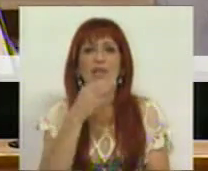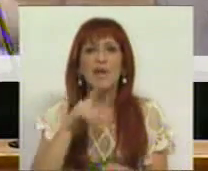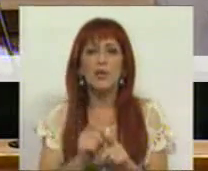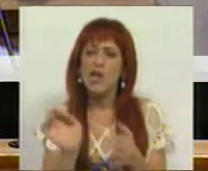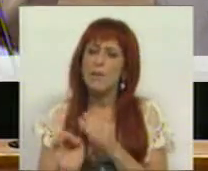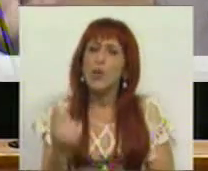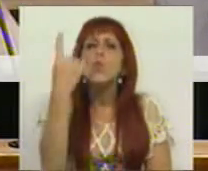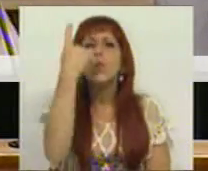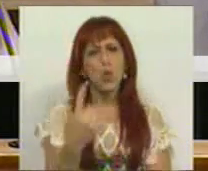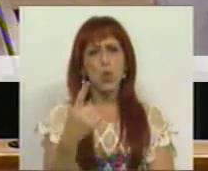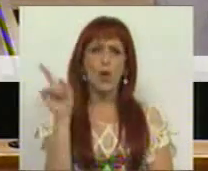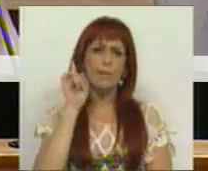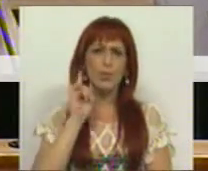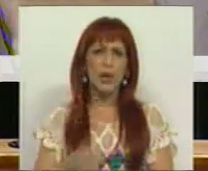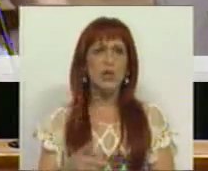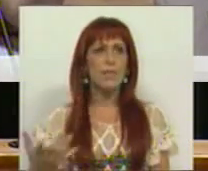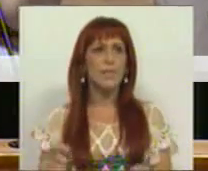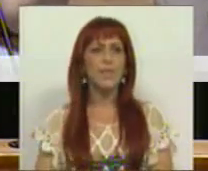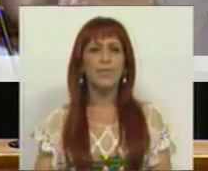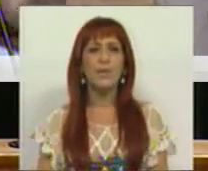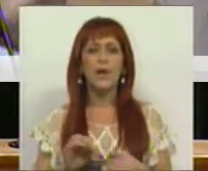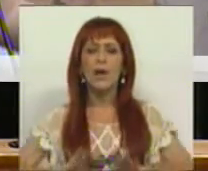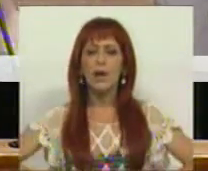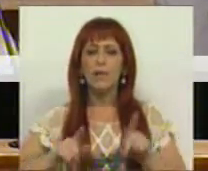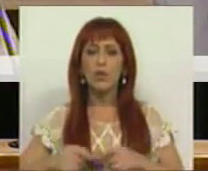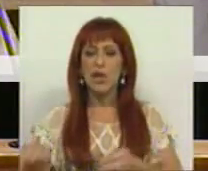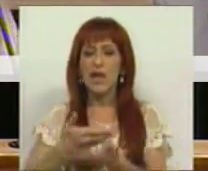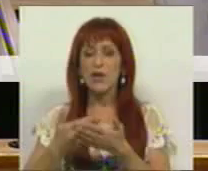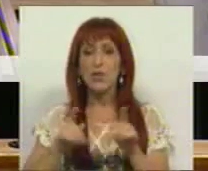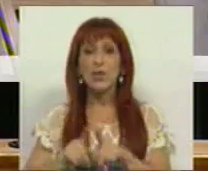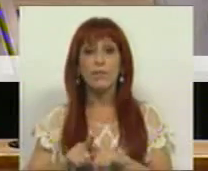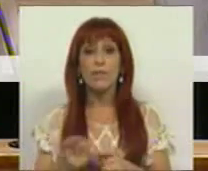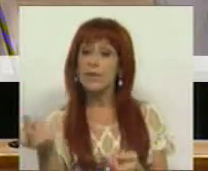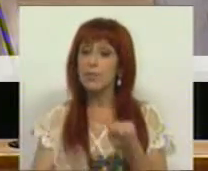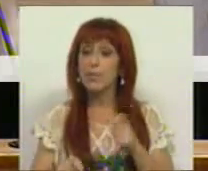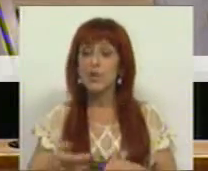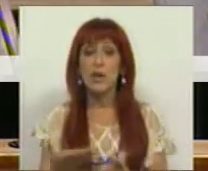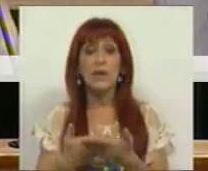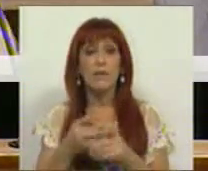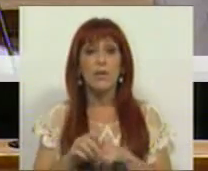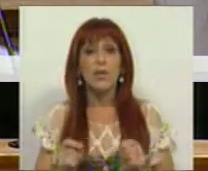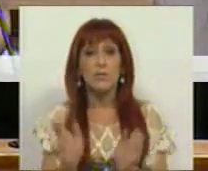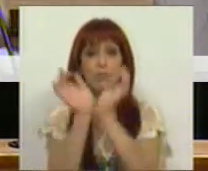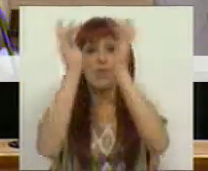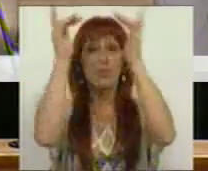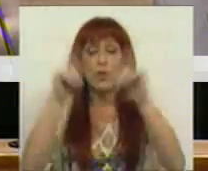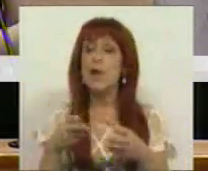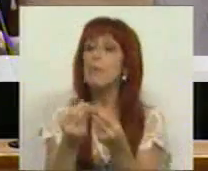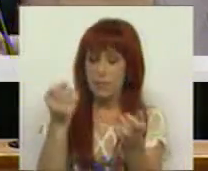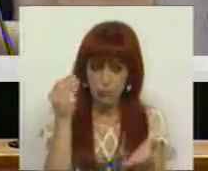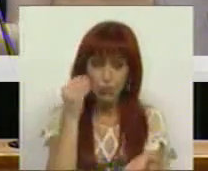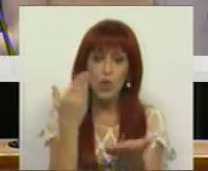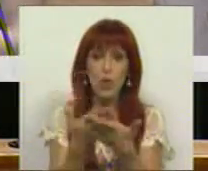de um aspecto que é um aspecto importante, que é a evolução do comércio eletrónico. Acontece que a evolução do comércio eletrónico depois se